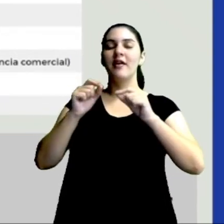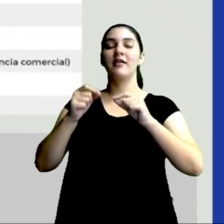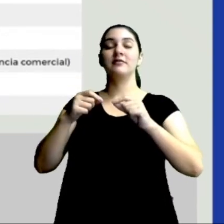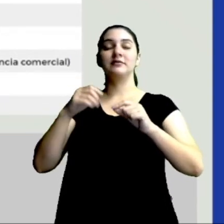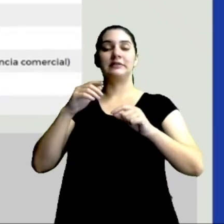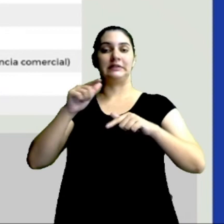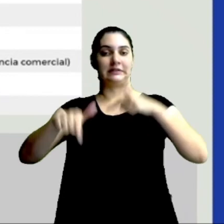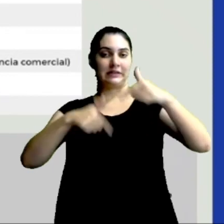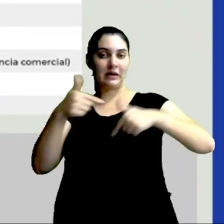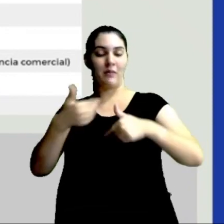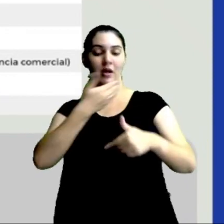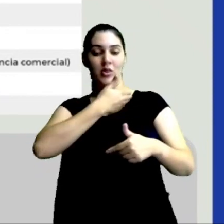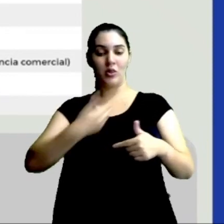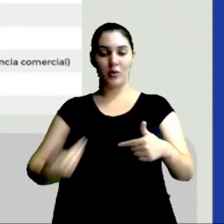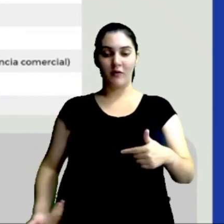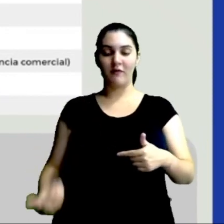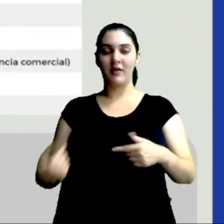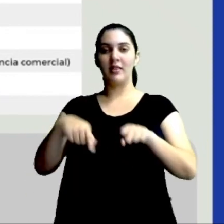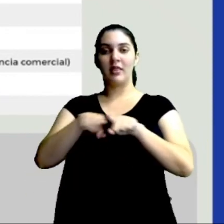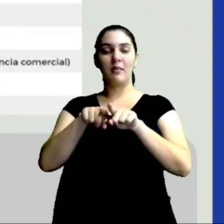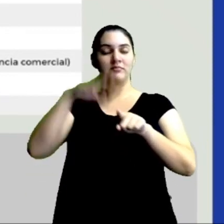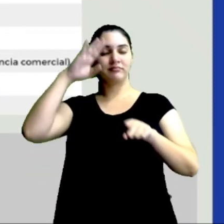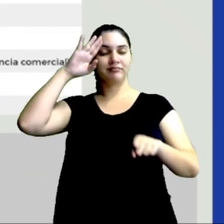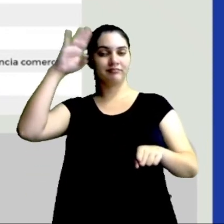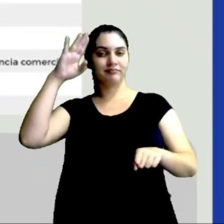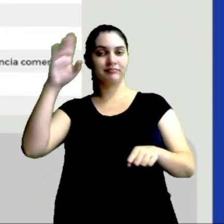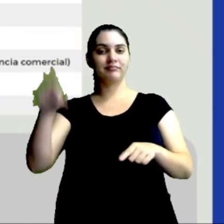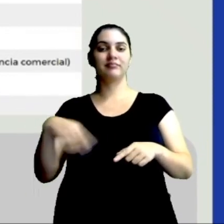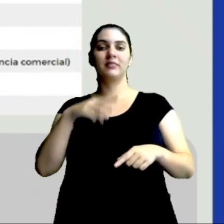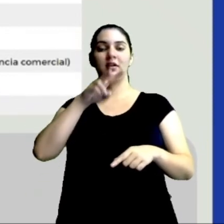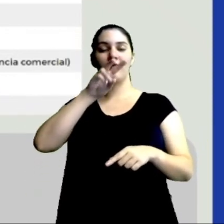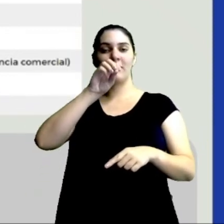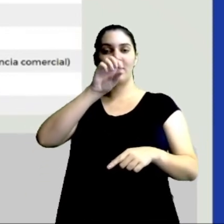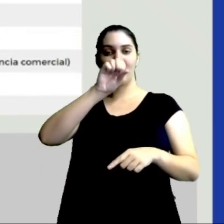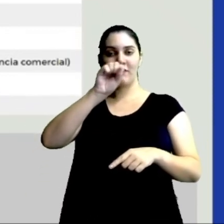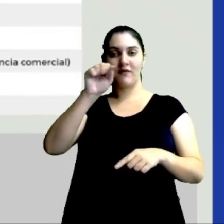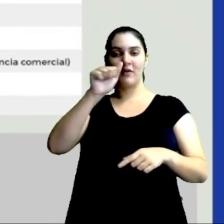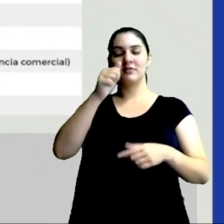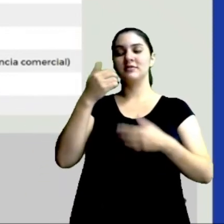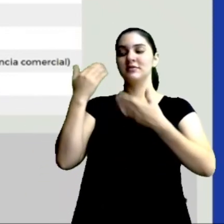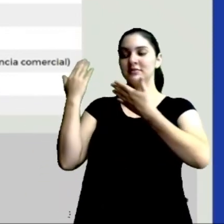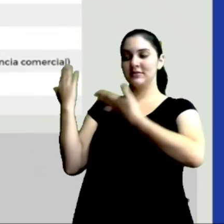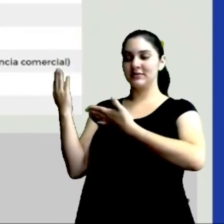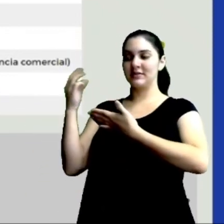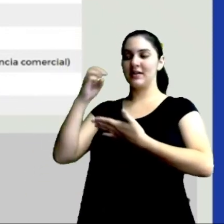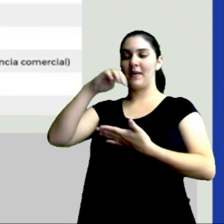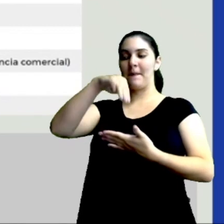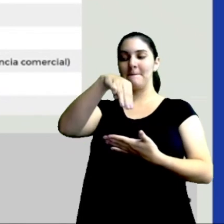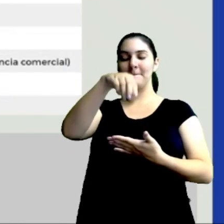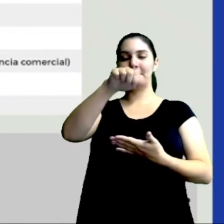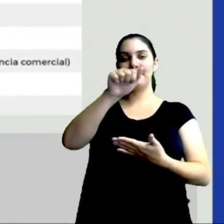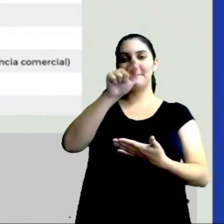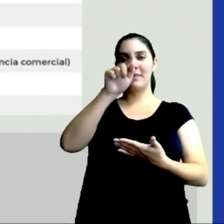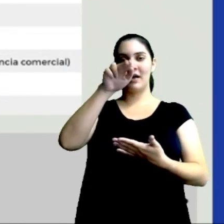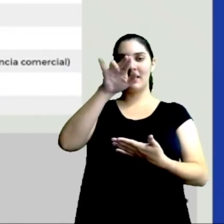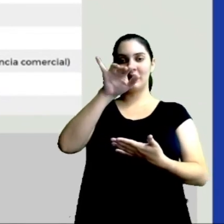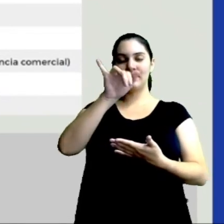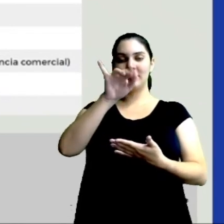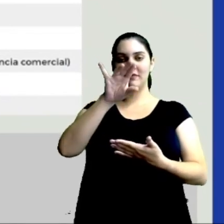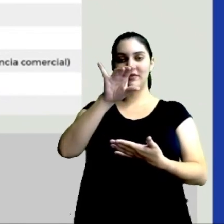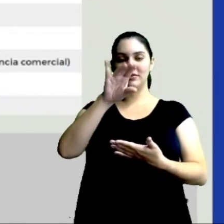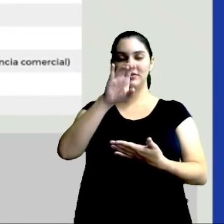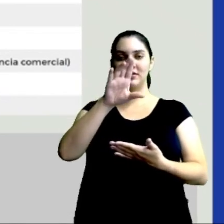governo e oficiais das Forças Armadas. Vossa Magnificência, para reitores de universidades.